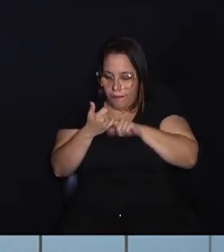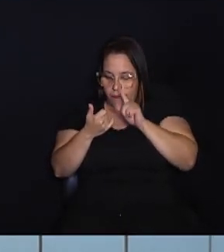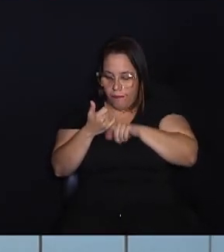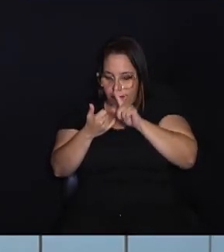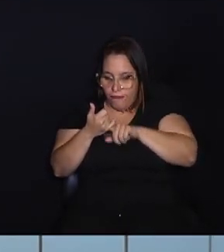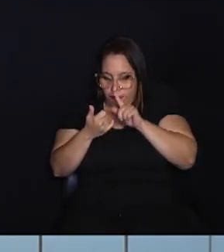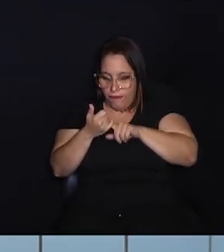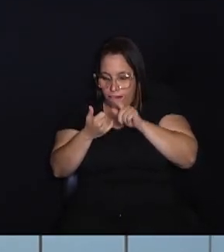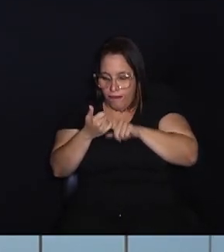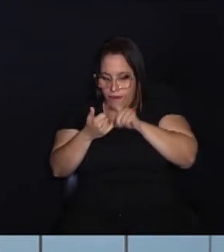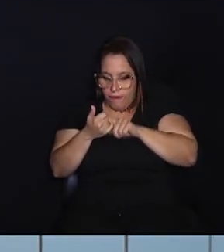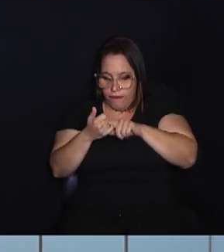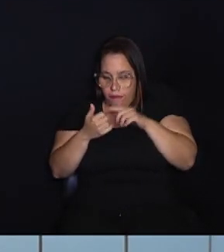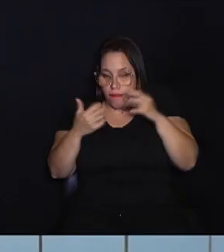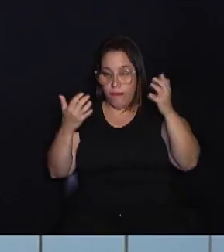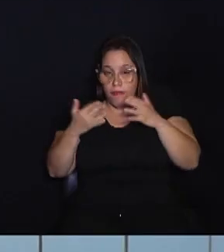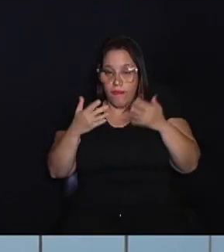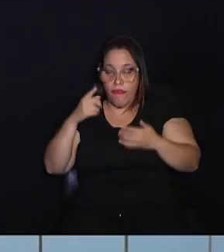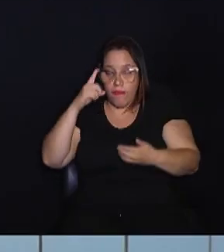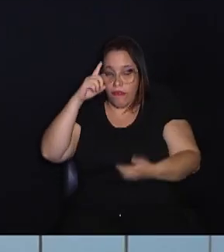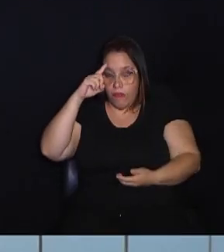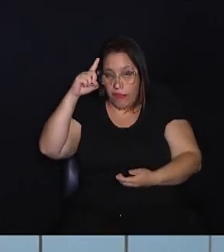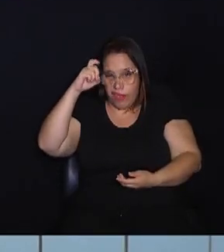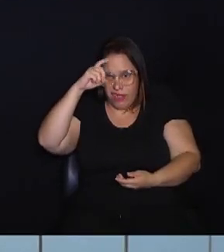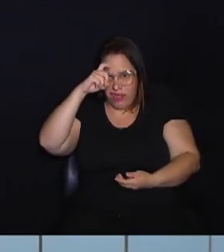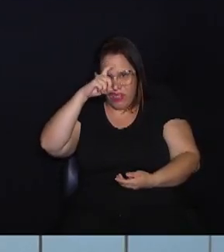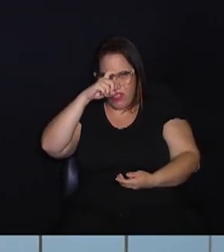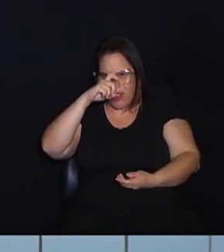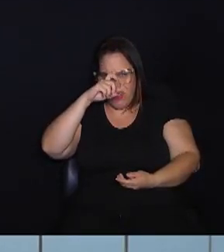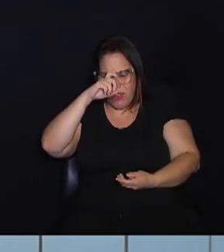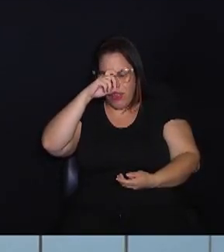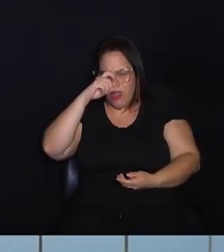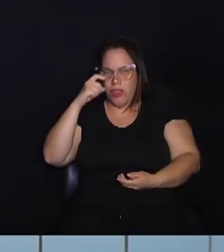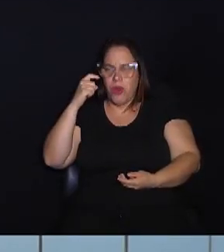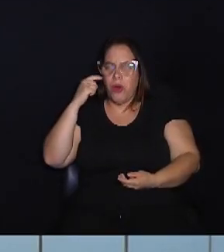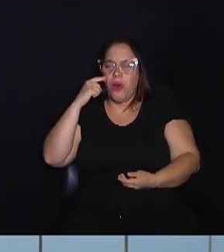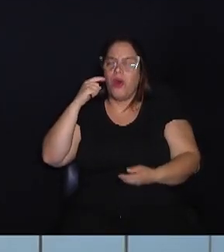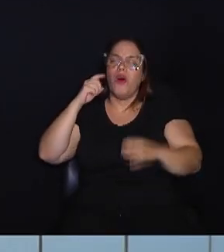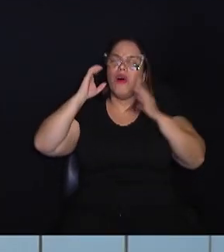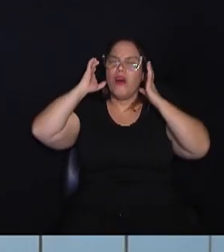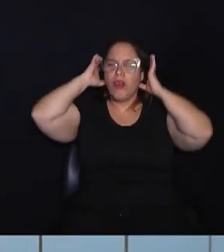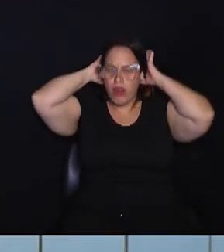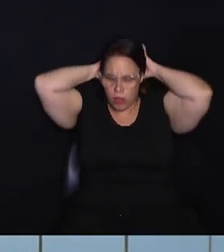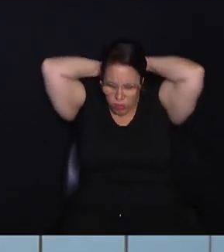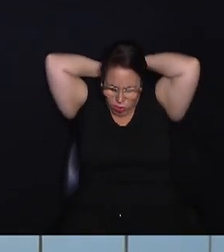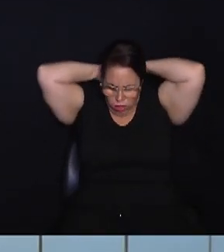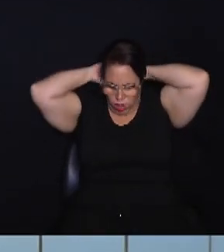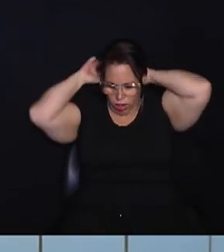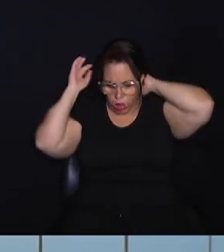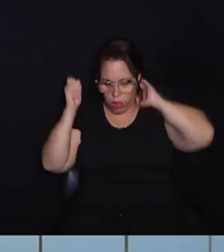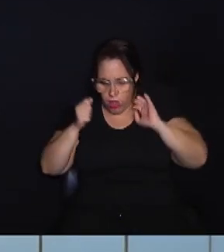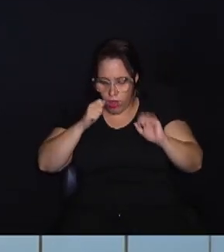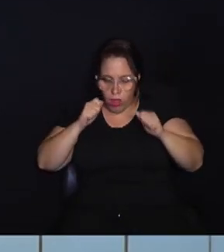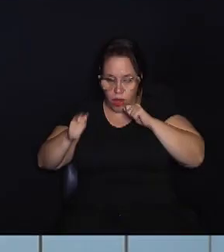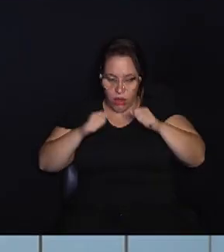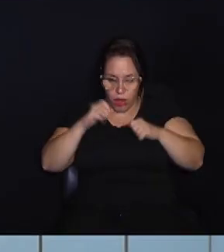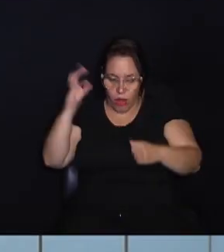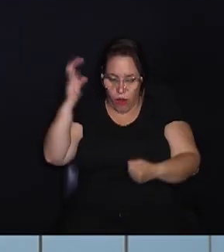hoje é difícil. O que eu vejo, assim, a tentativa de você regularizar isso no Brasil, porque hoje está ficando tudo